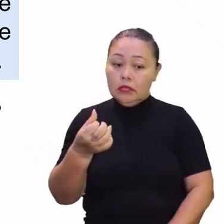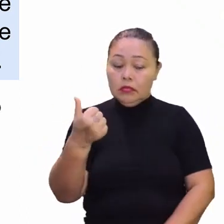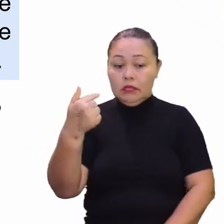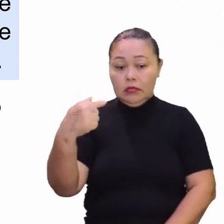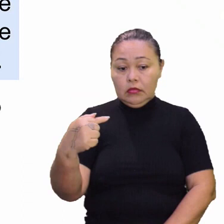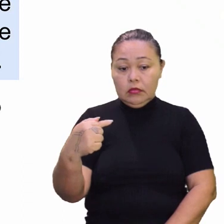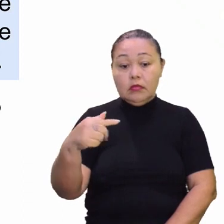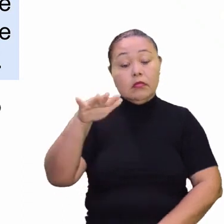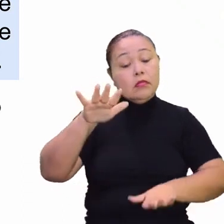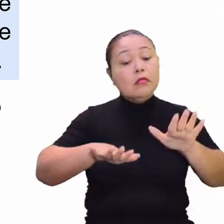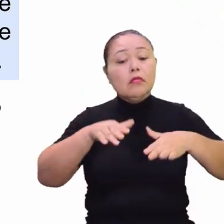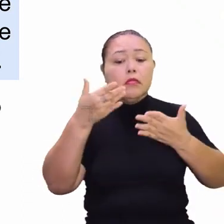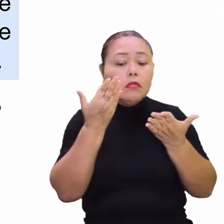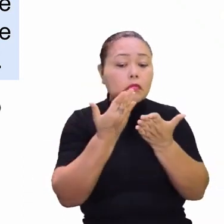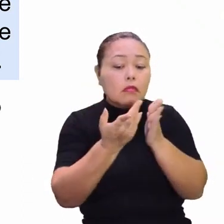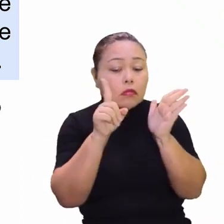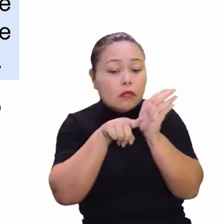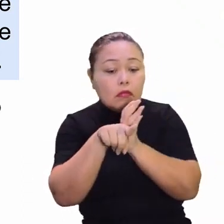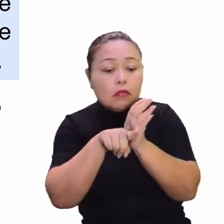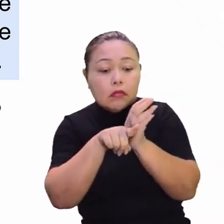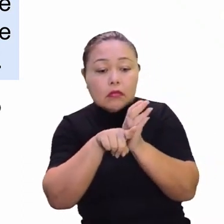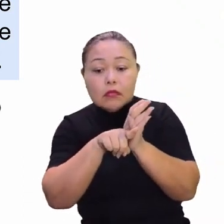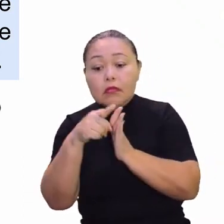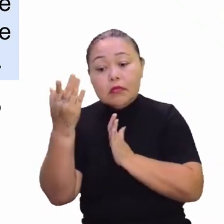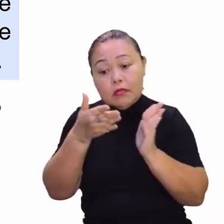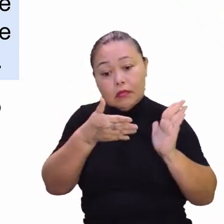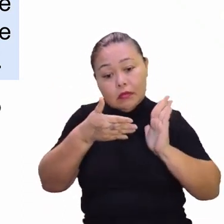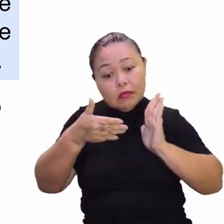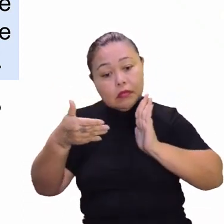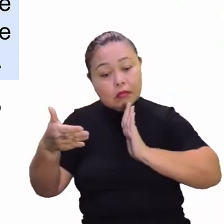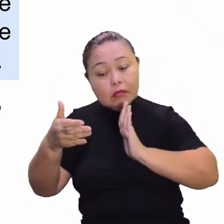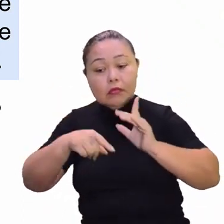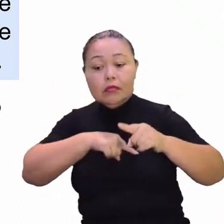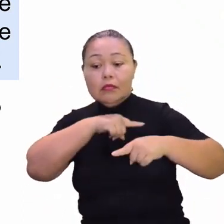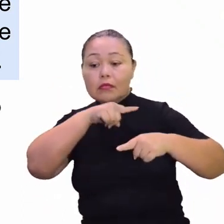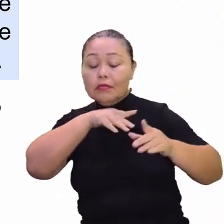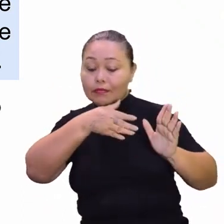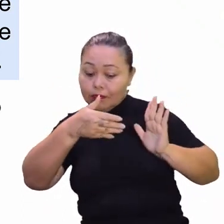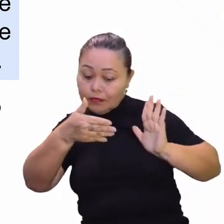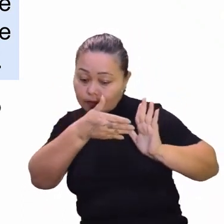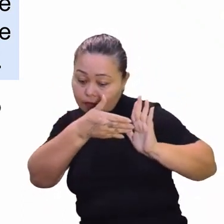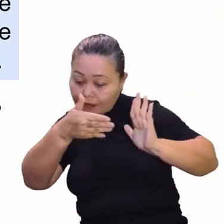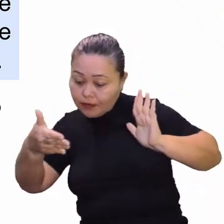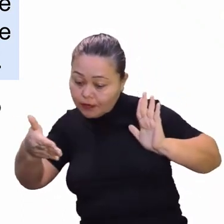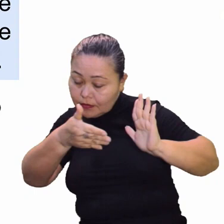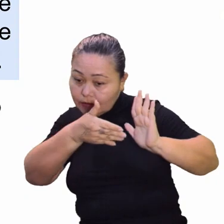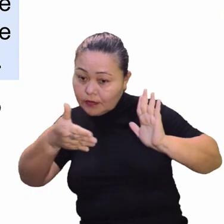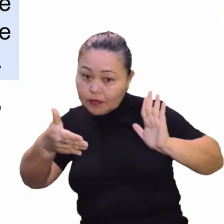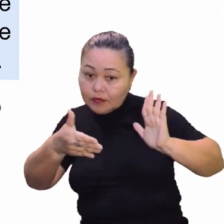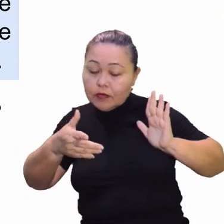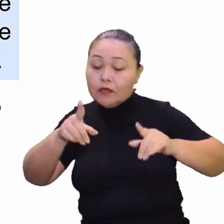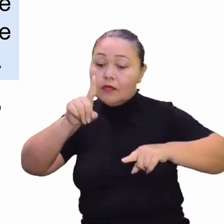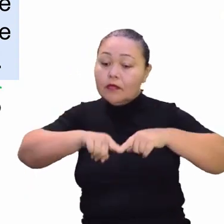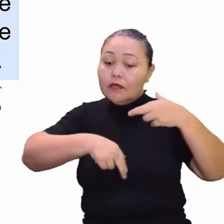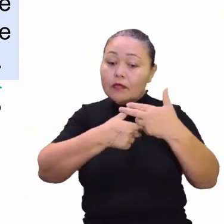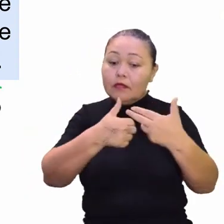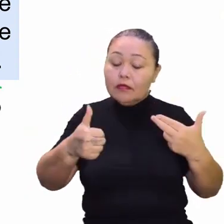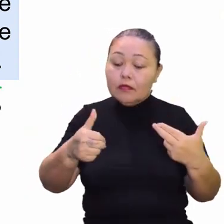e XVII. Alguns estudiosos referem esse momento como ciclo das drogas do